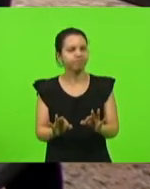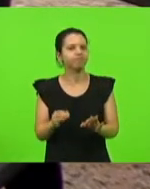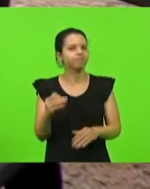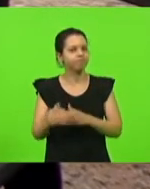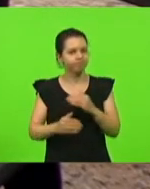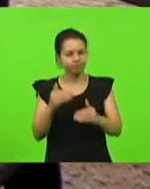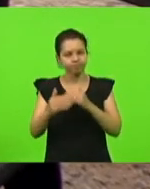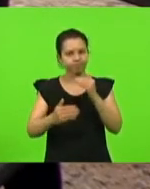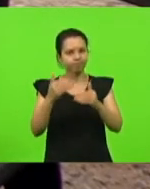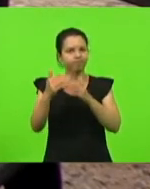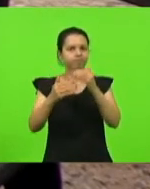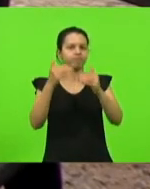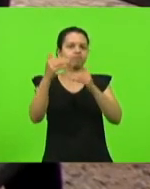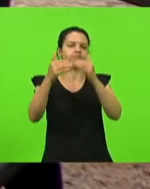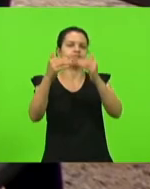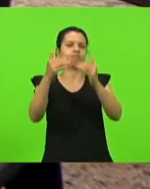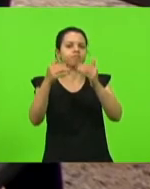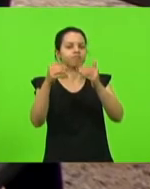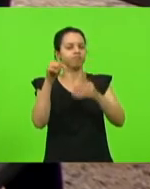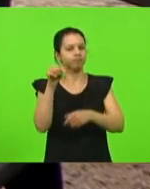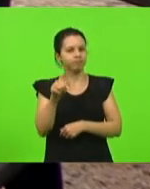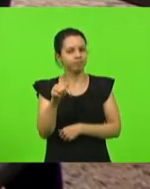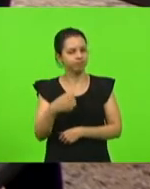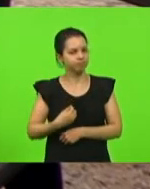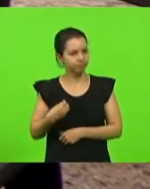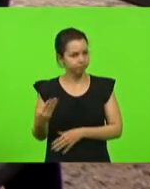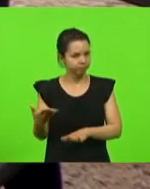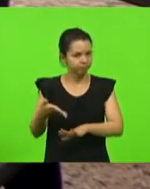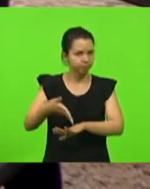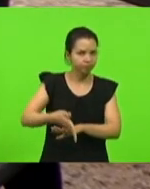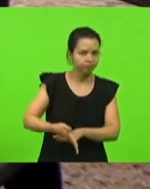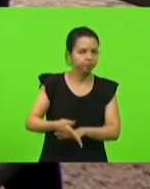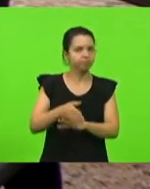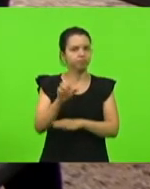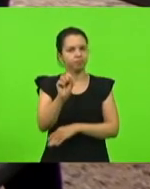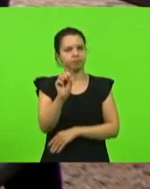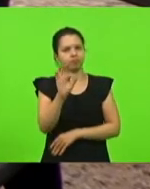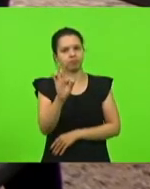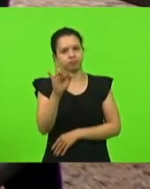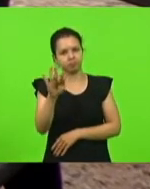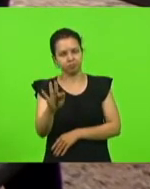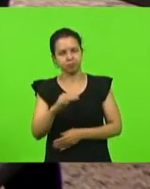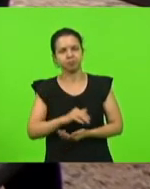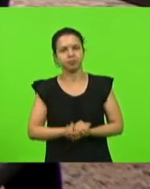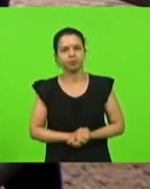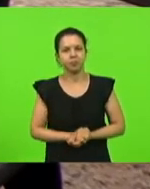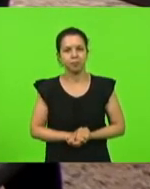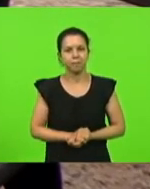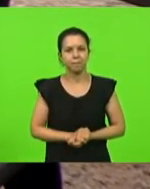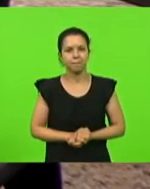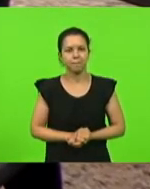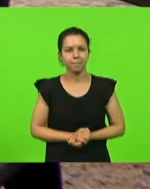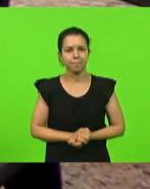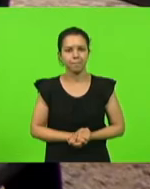a presença do doutor André Mendonça no Supremo Tribunal Federal, indicado.